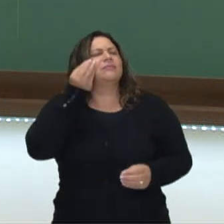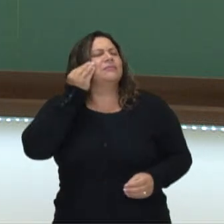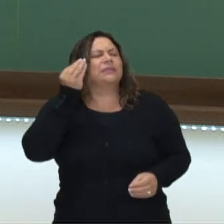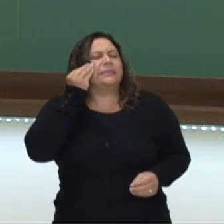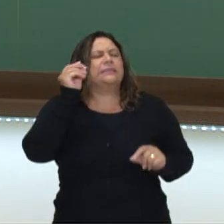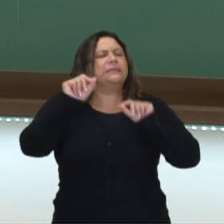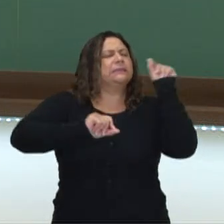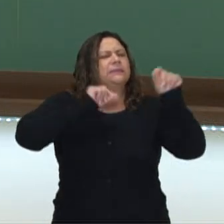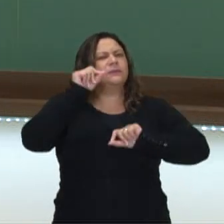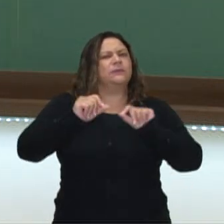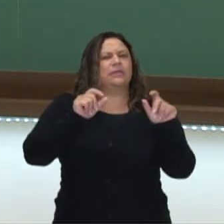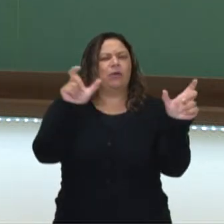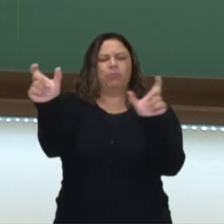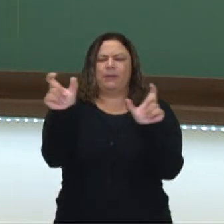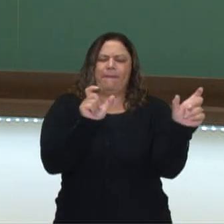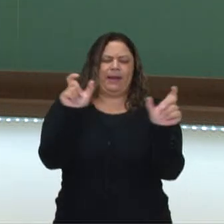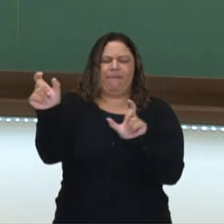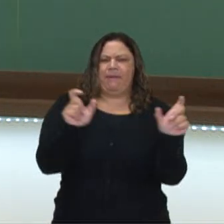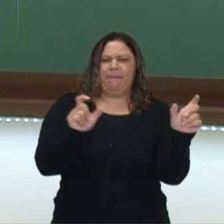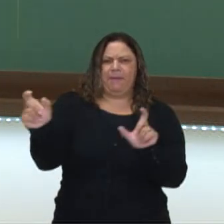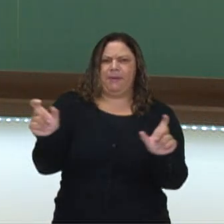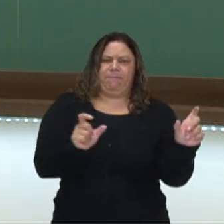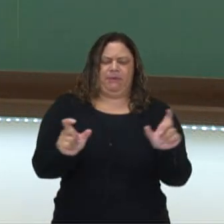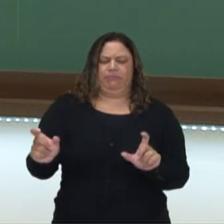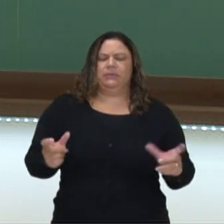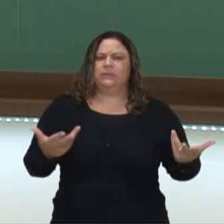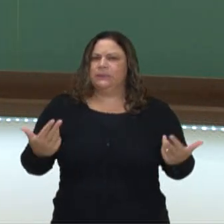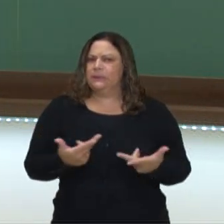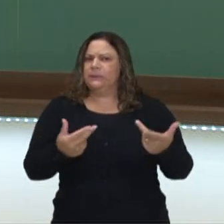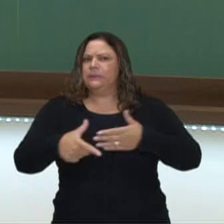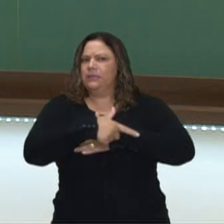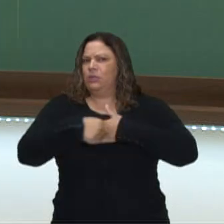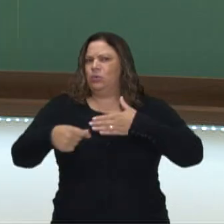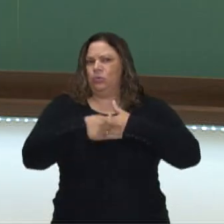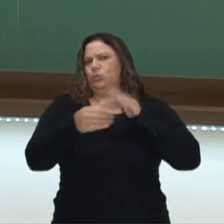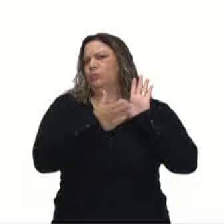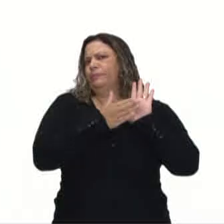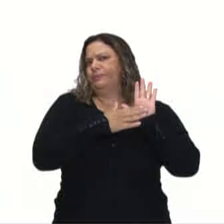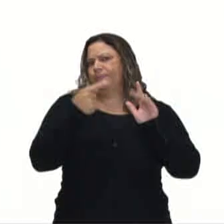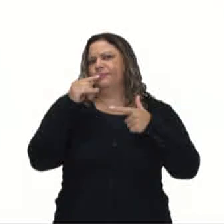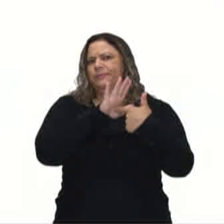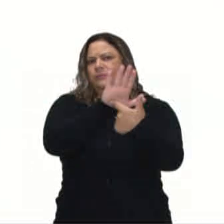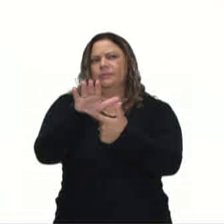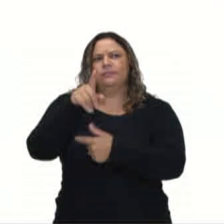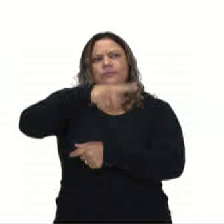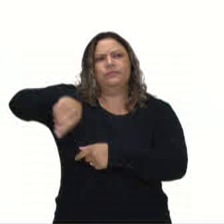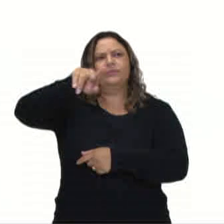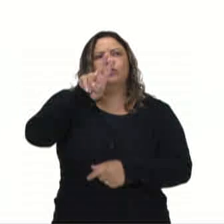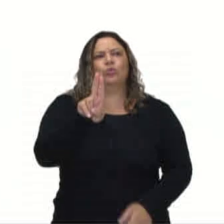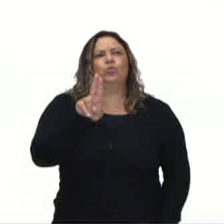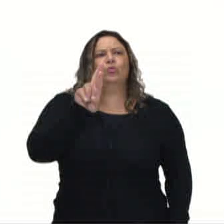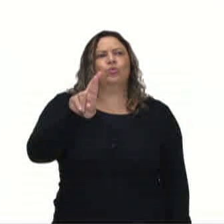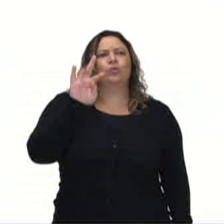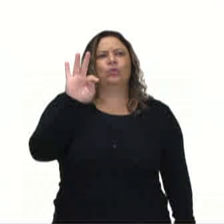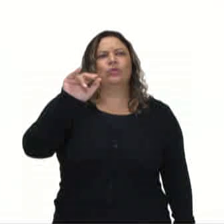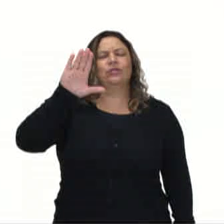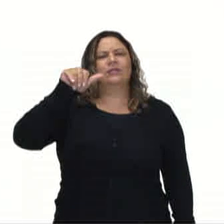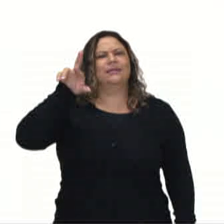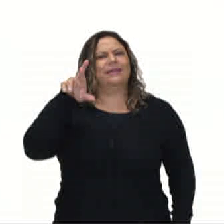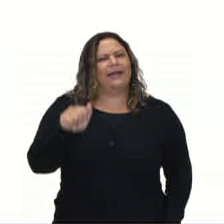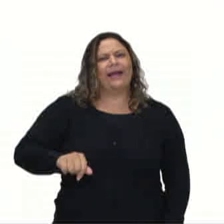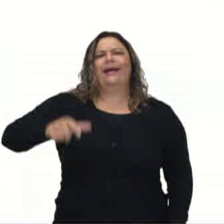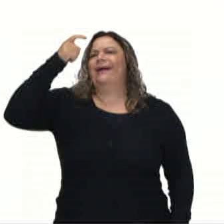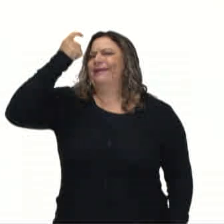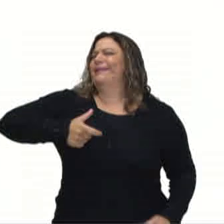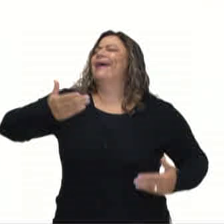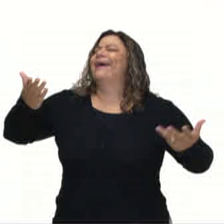compreender esse jogo de palavras que o autor está aqui propondo. Urticária, está na cara que é uma